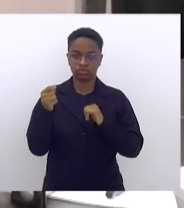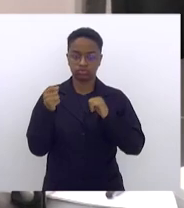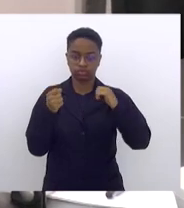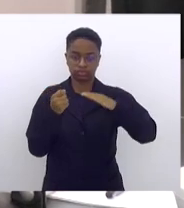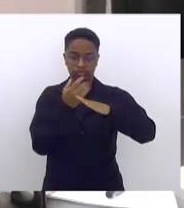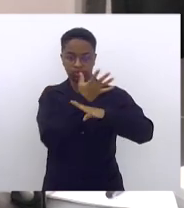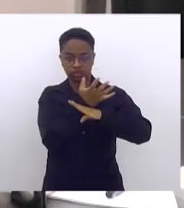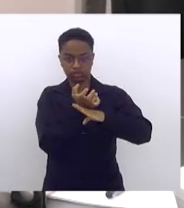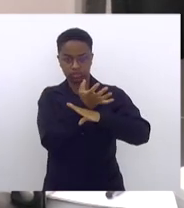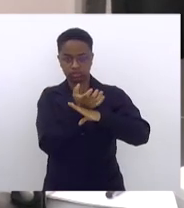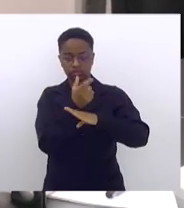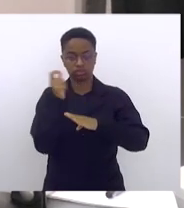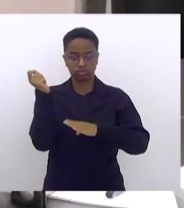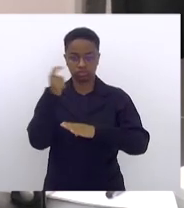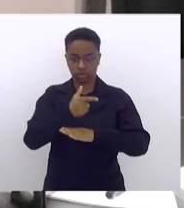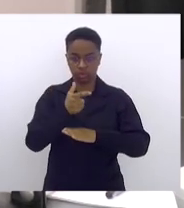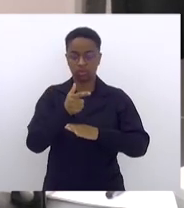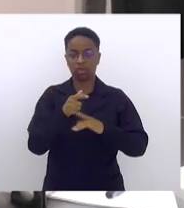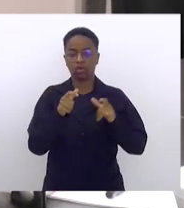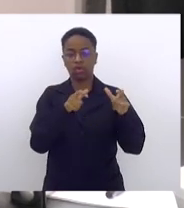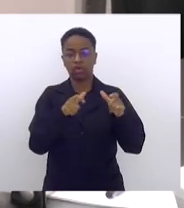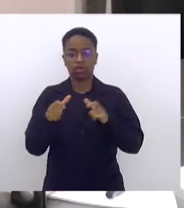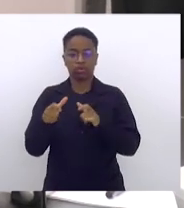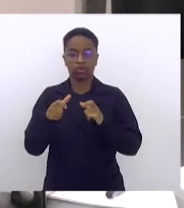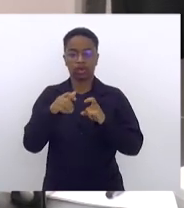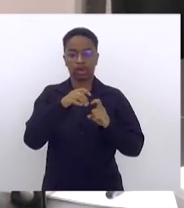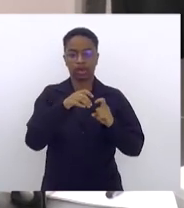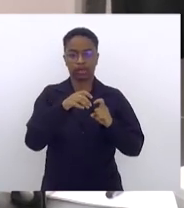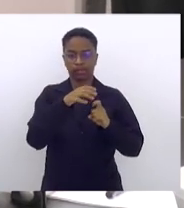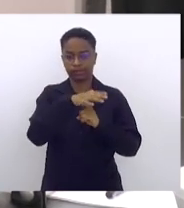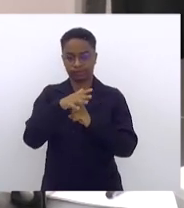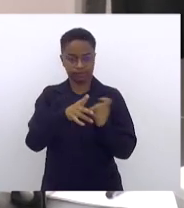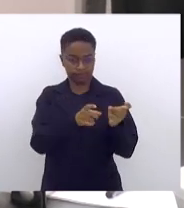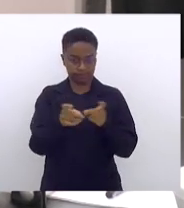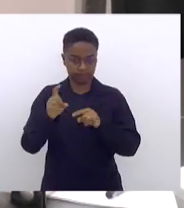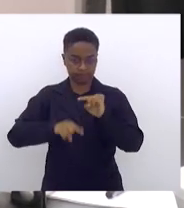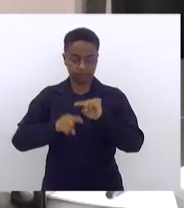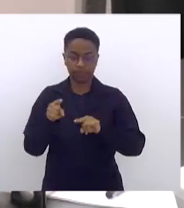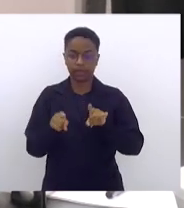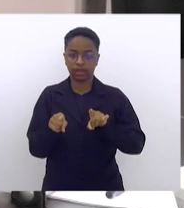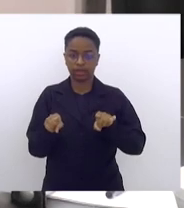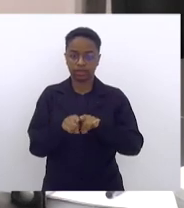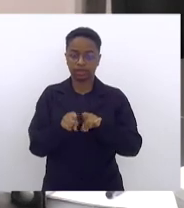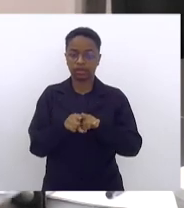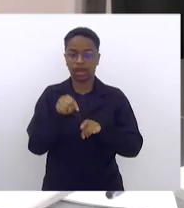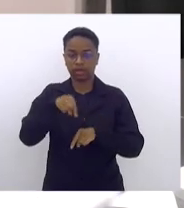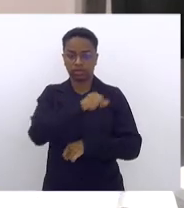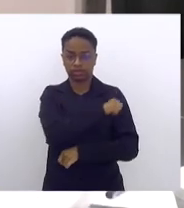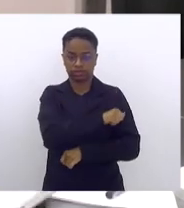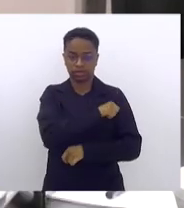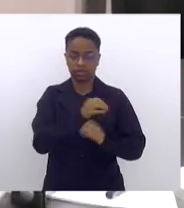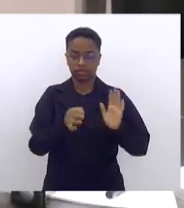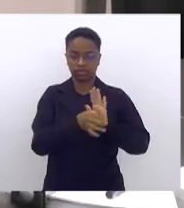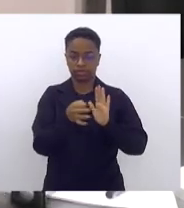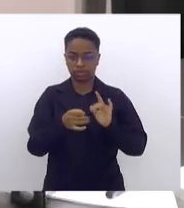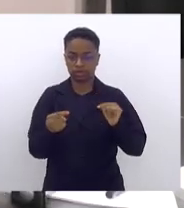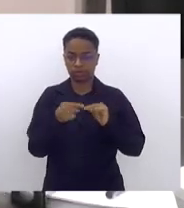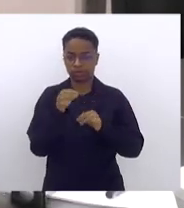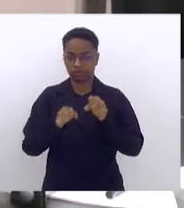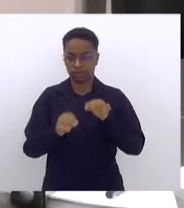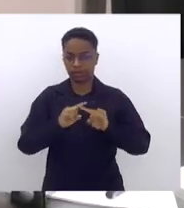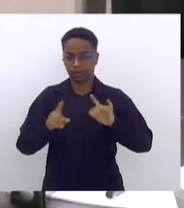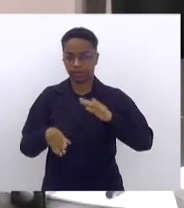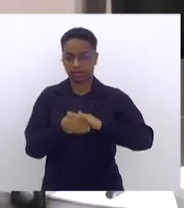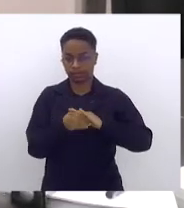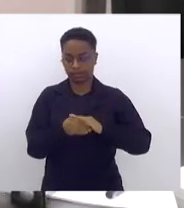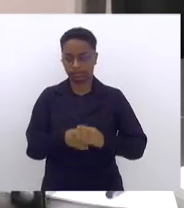quiosques, trailers e bancas de jornais e revistas no âmbito do Estado do Rio de Janeiro. O parecer é pela juridicidade com emendas. Parecer original do deputado